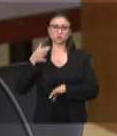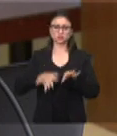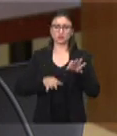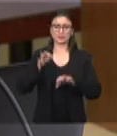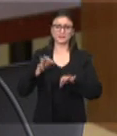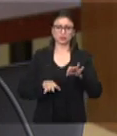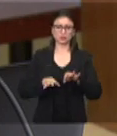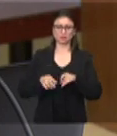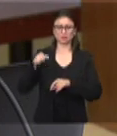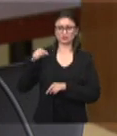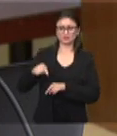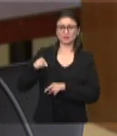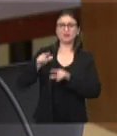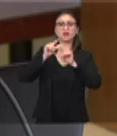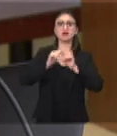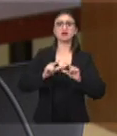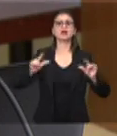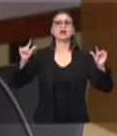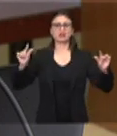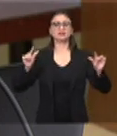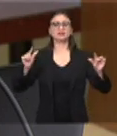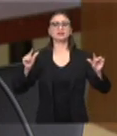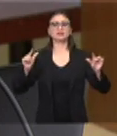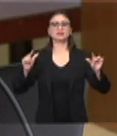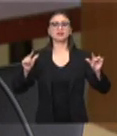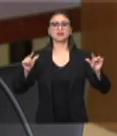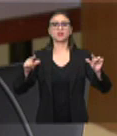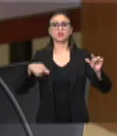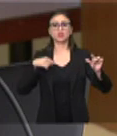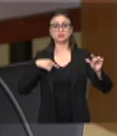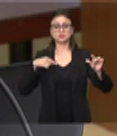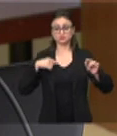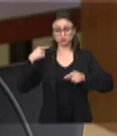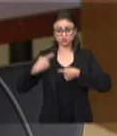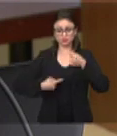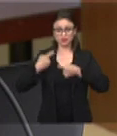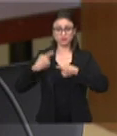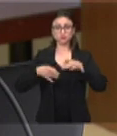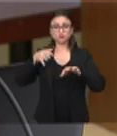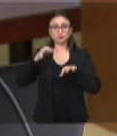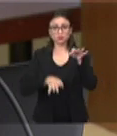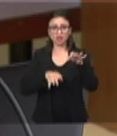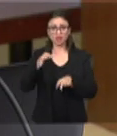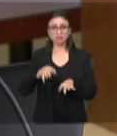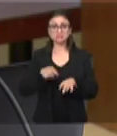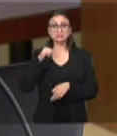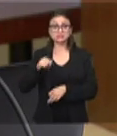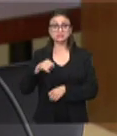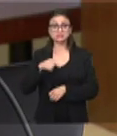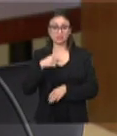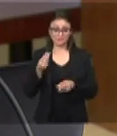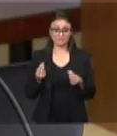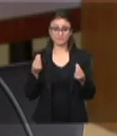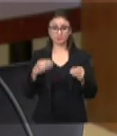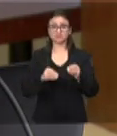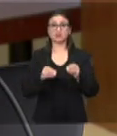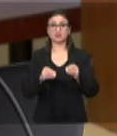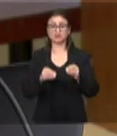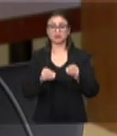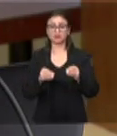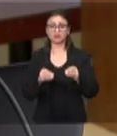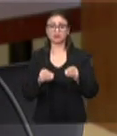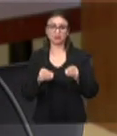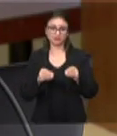tese é aquele enunciado que nós tiramos a partir dos debates e do julgamento. Se nós formos incluir algo que